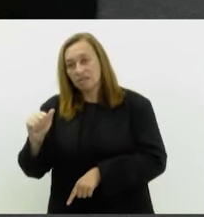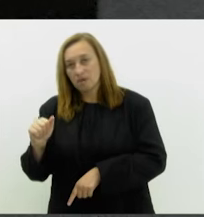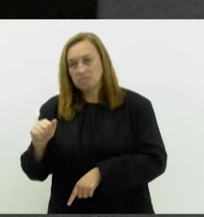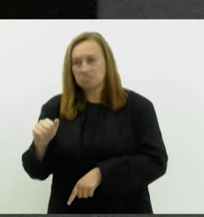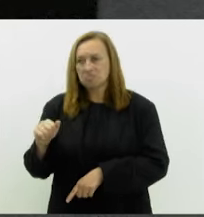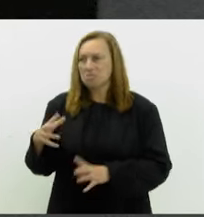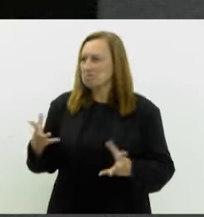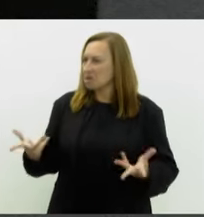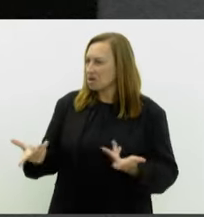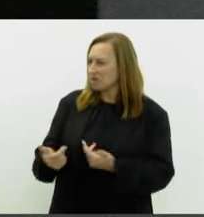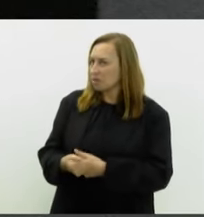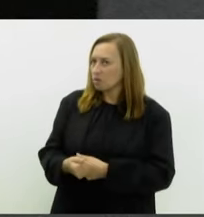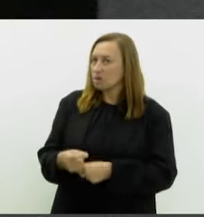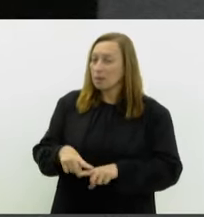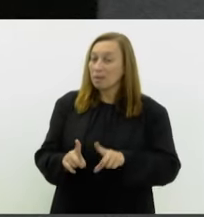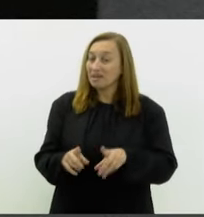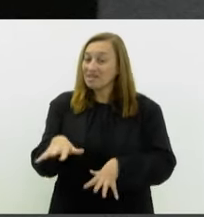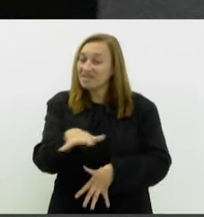esse setor